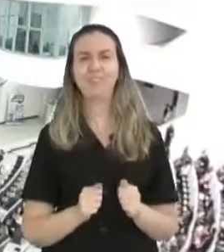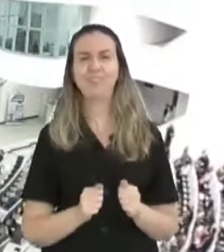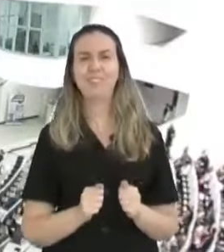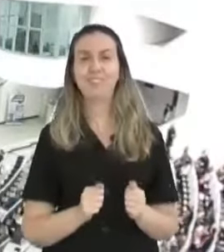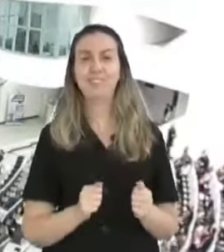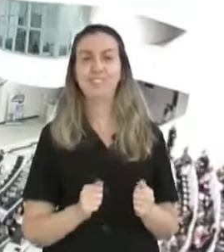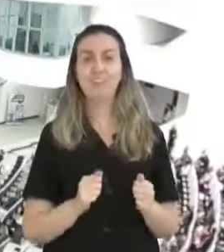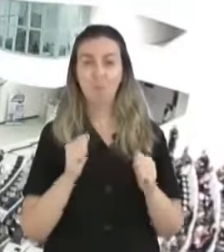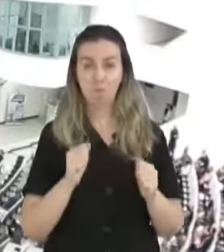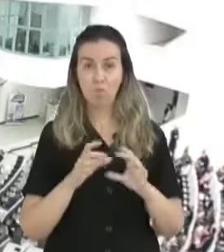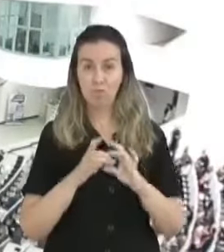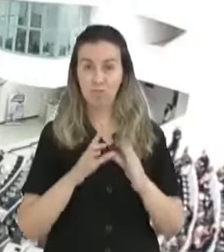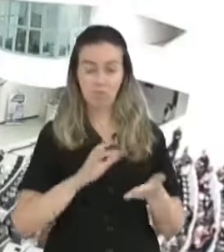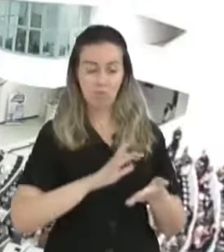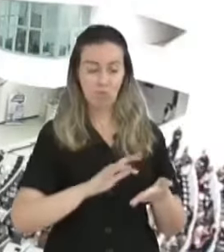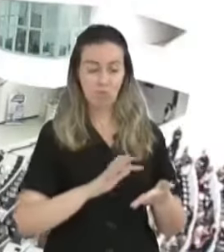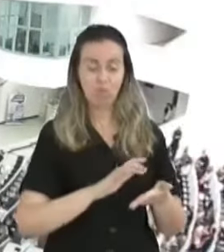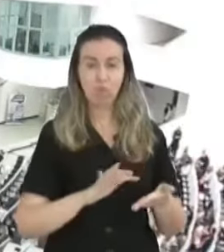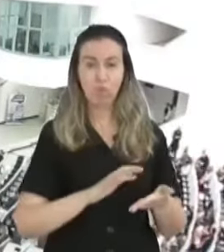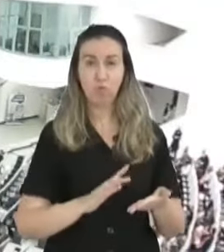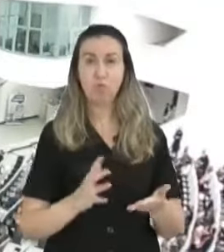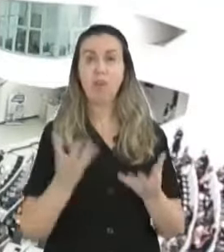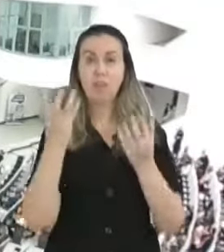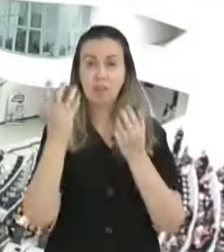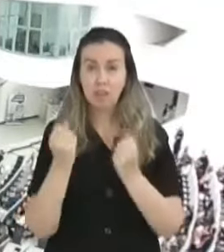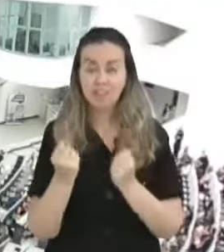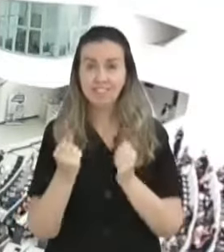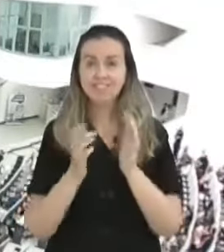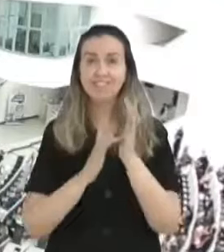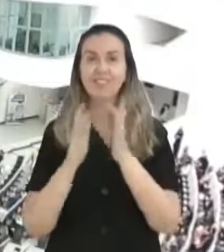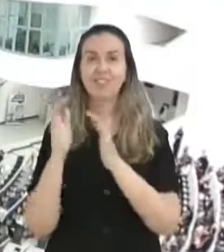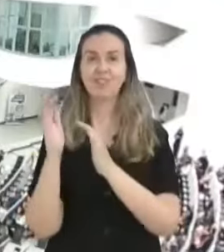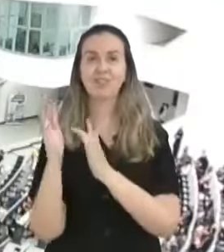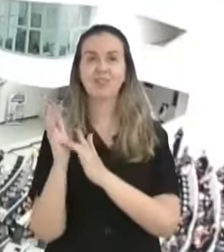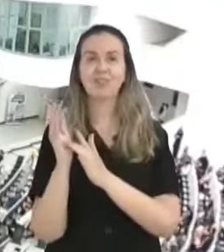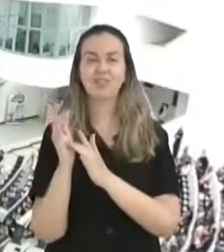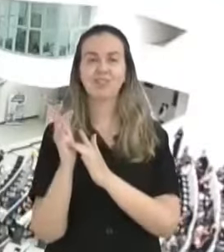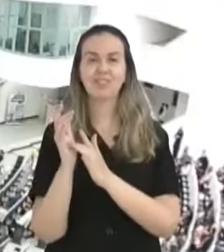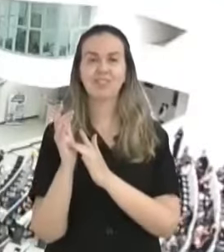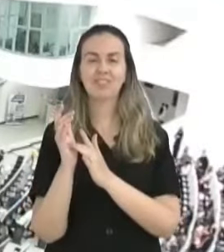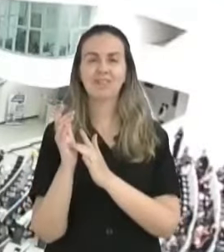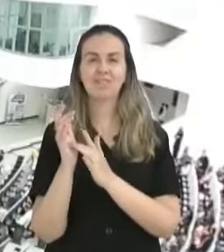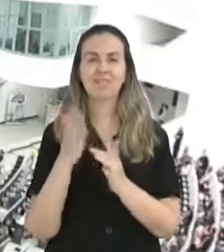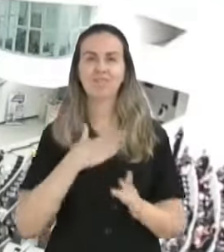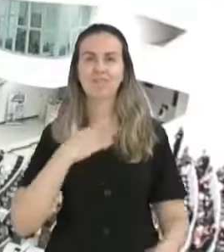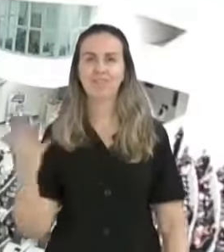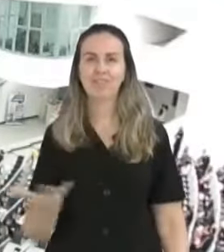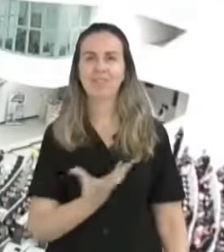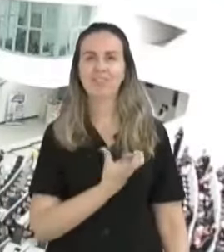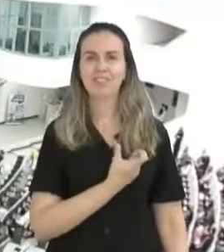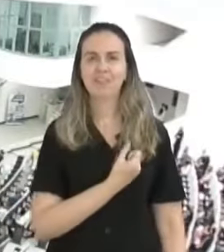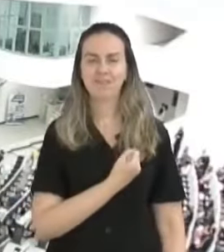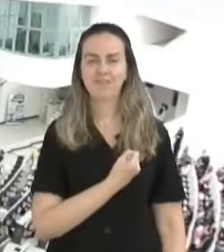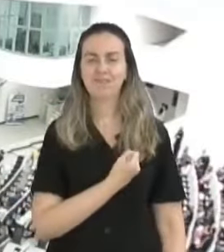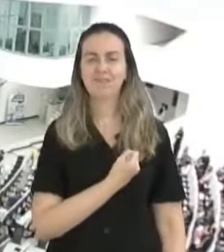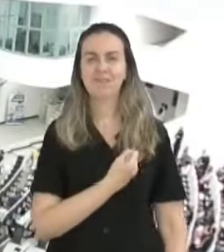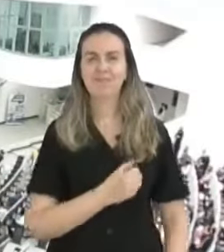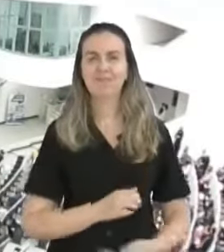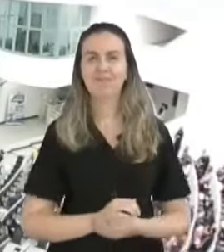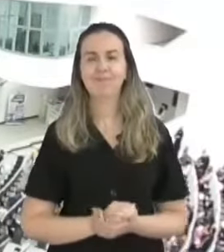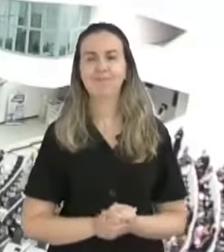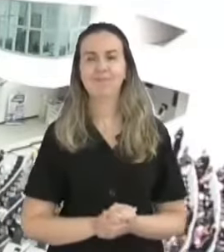escreva aí mesmo nos comentários: eu quero aceitar Jesus. Que